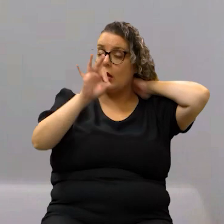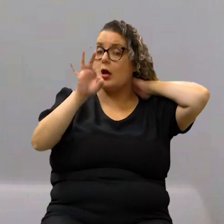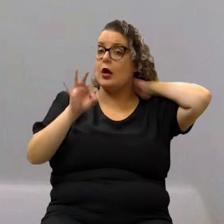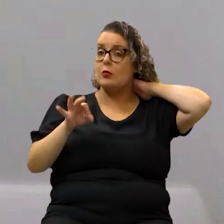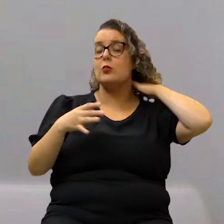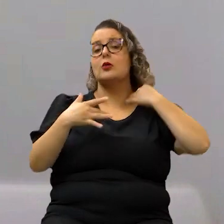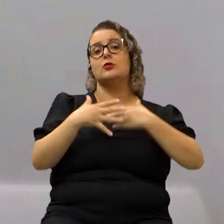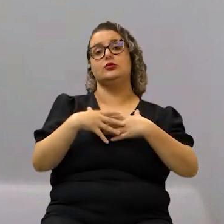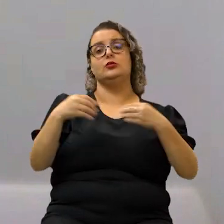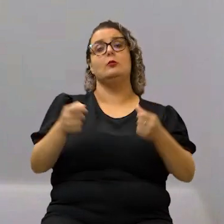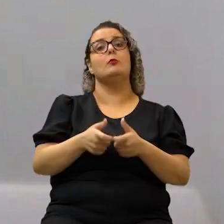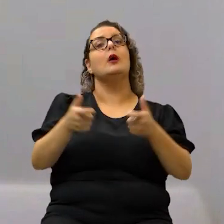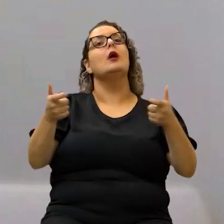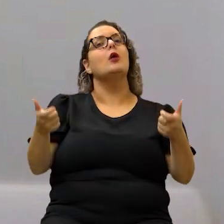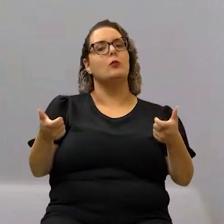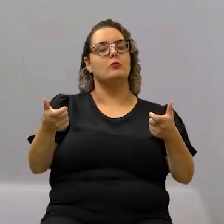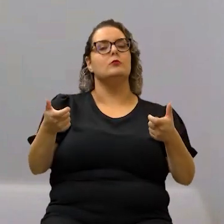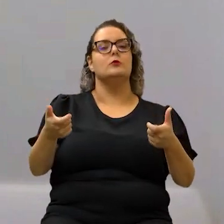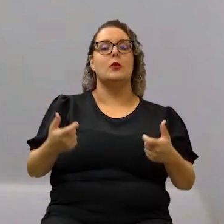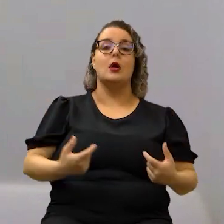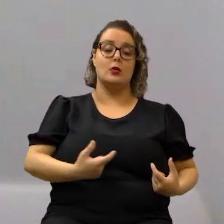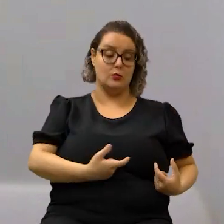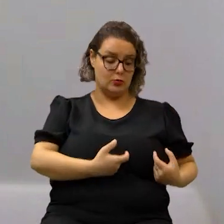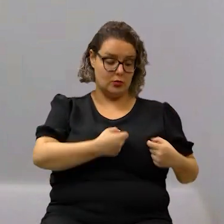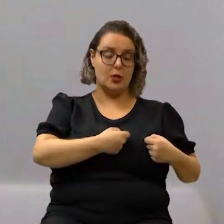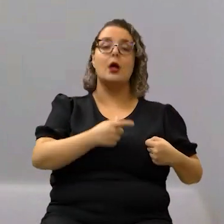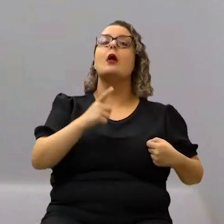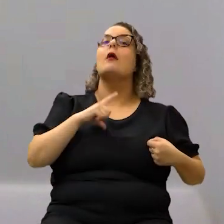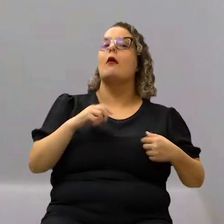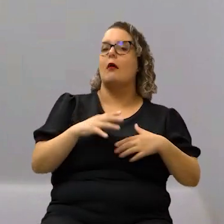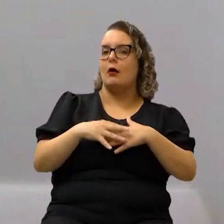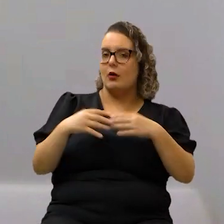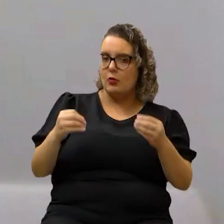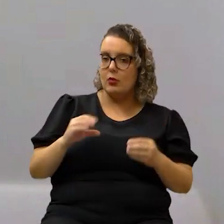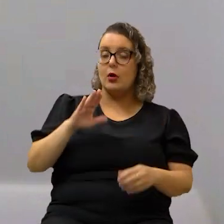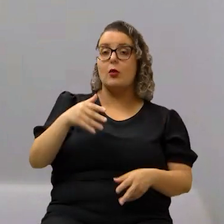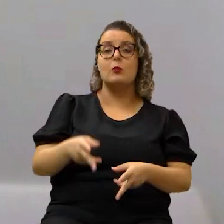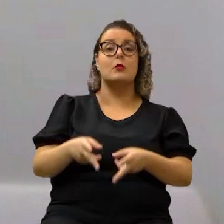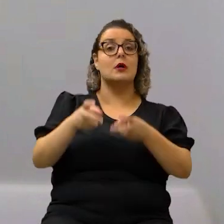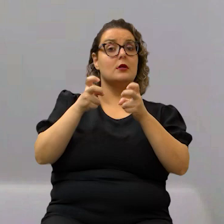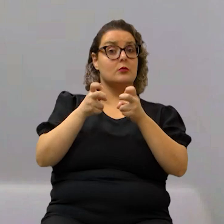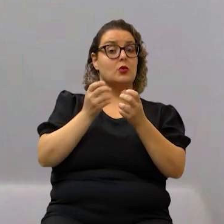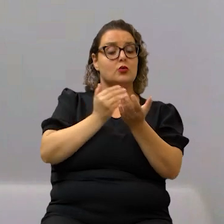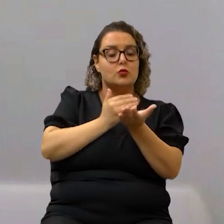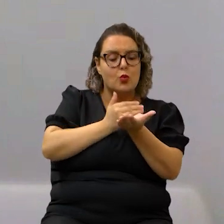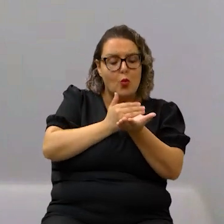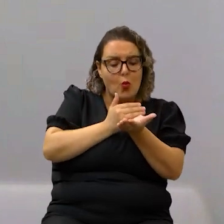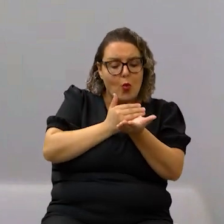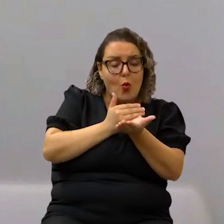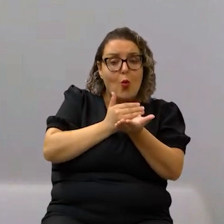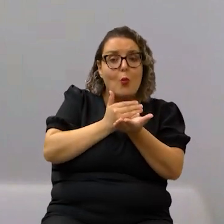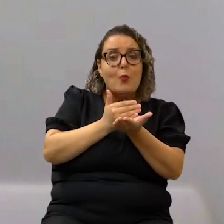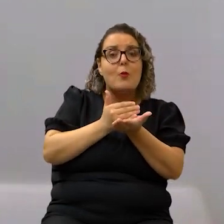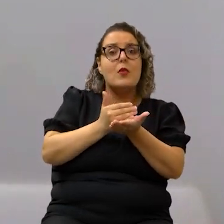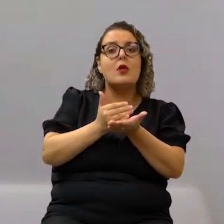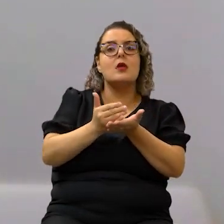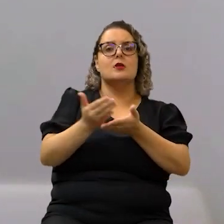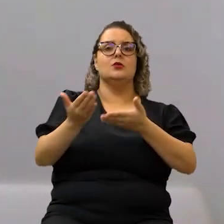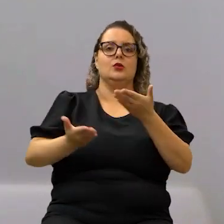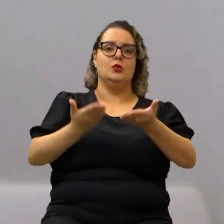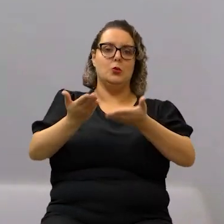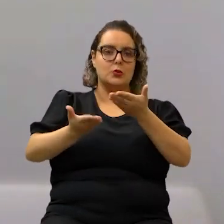de cura são muito mais altas. Então, câncer de mama tem cura. Quando detectado em estágios